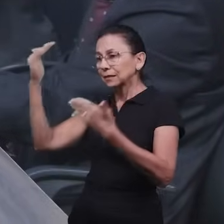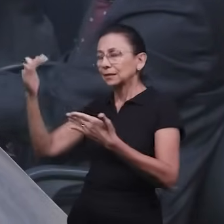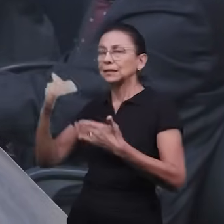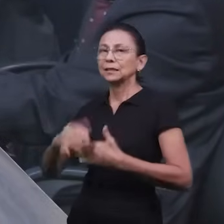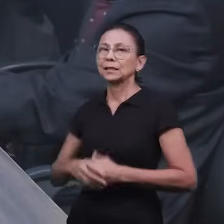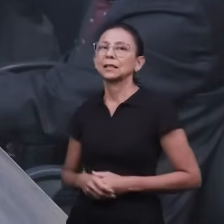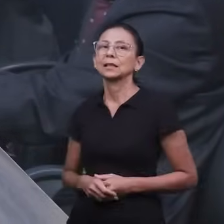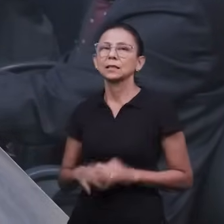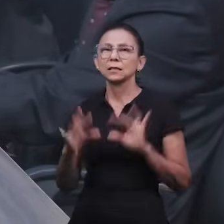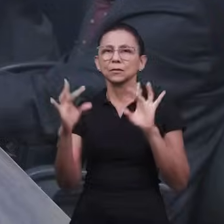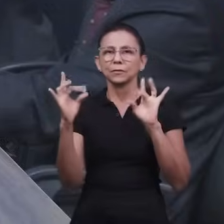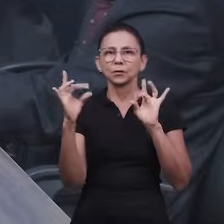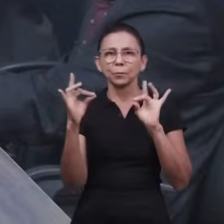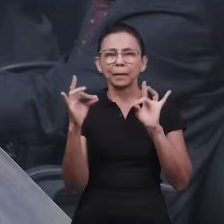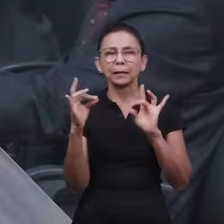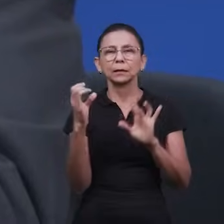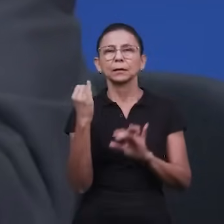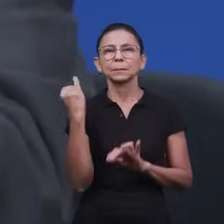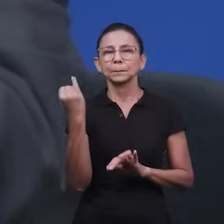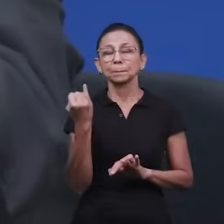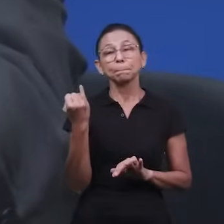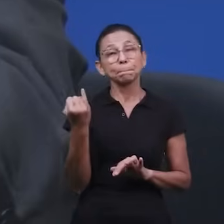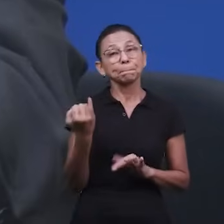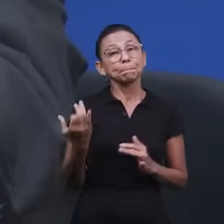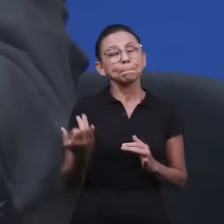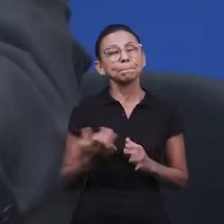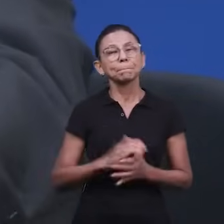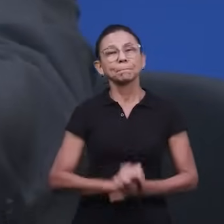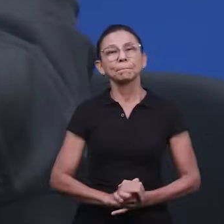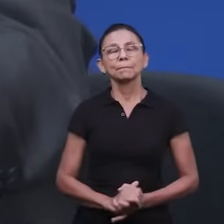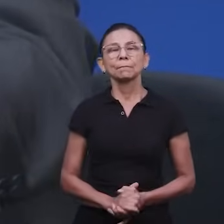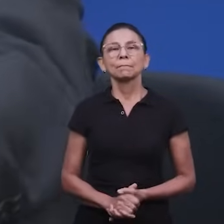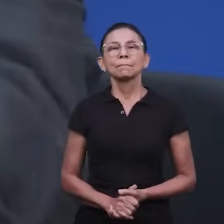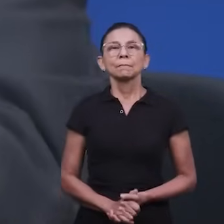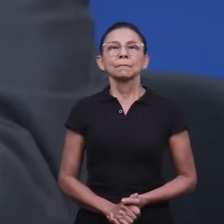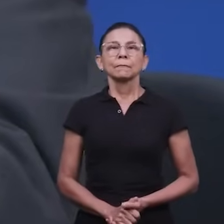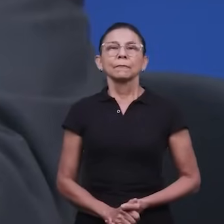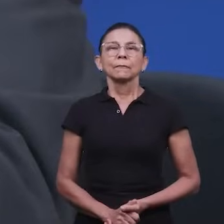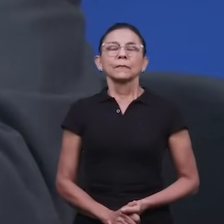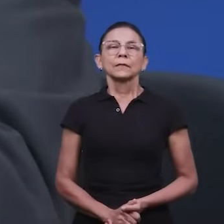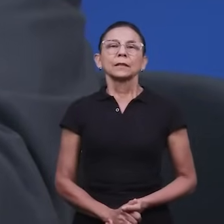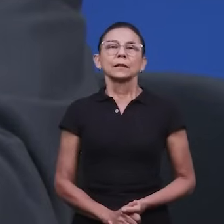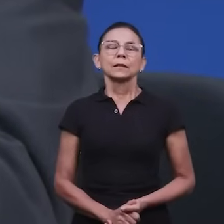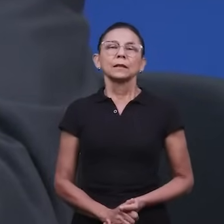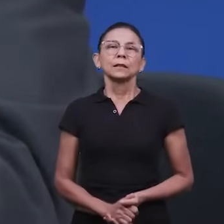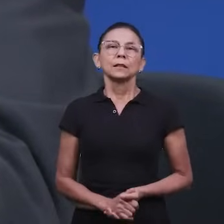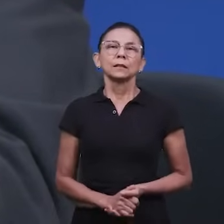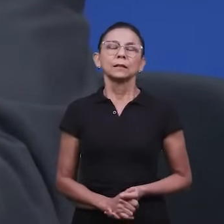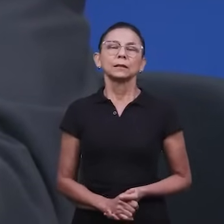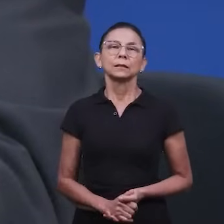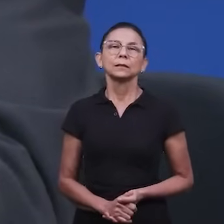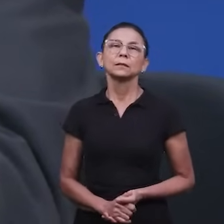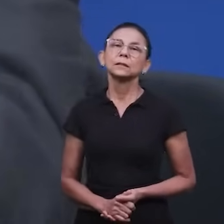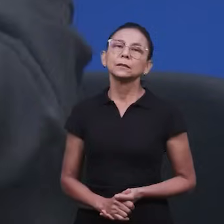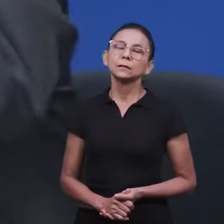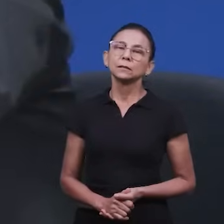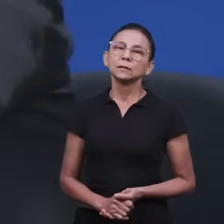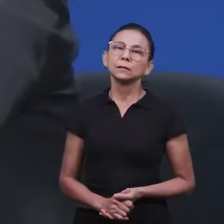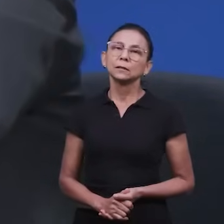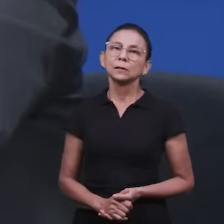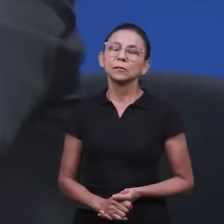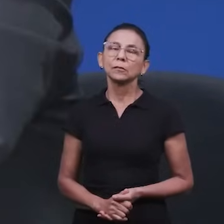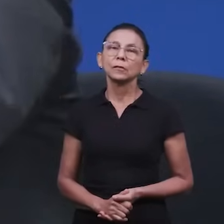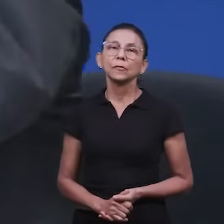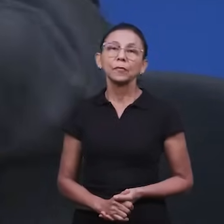esse retorno, porque isso mostra que o Senhor tem operado, e até nós